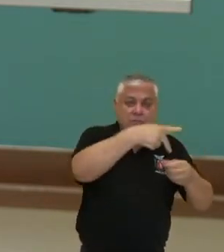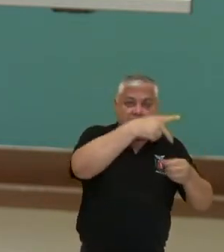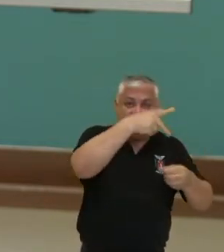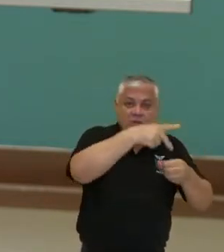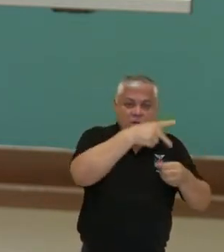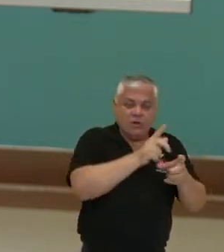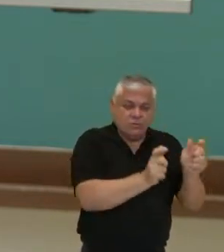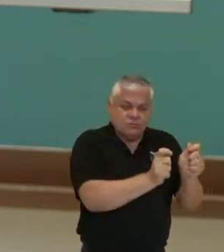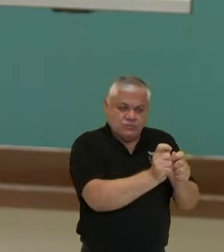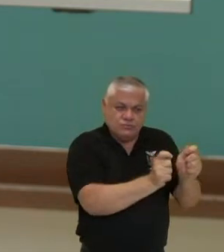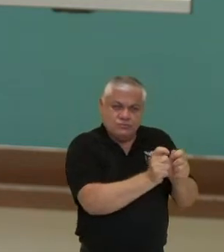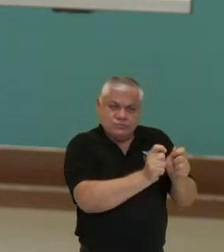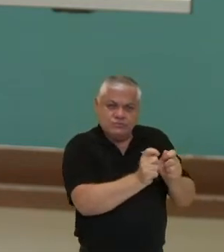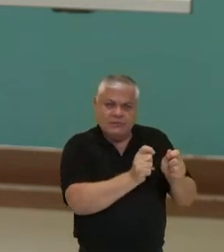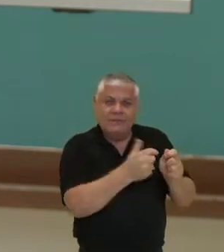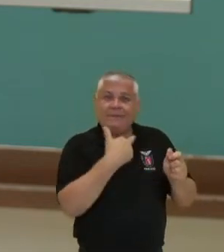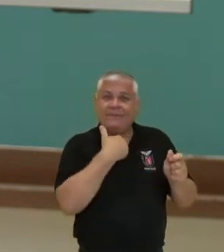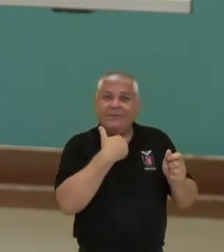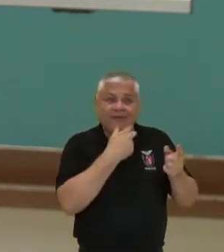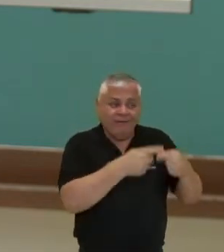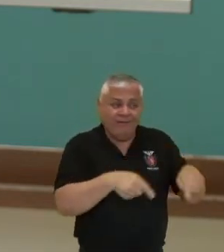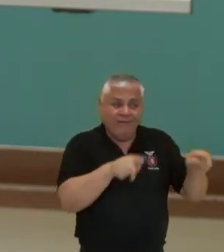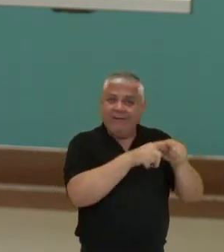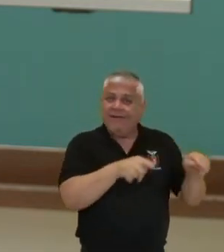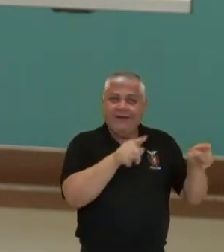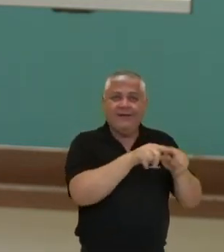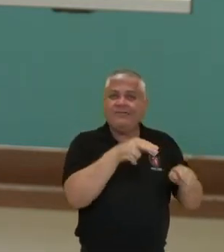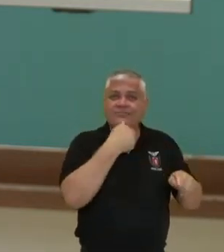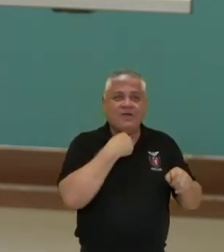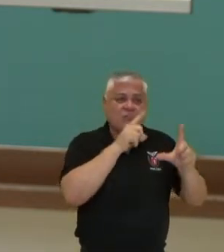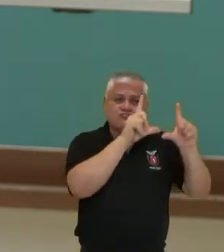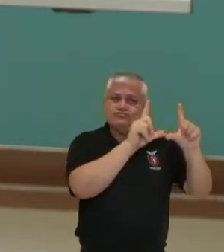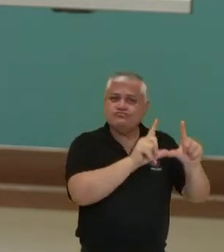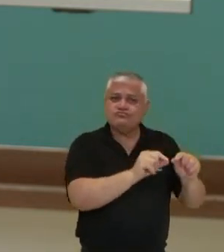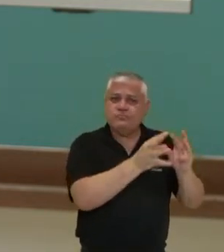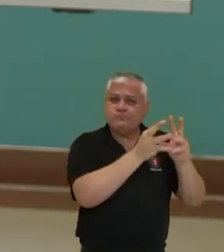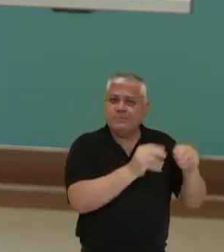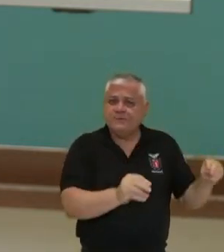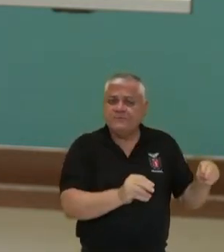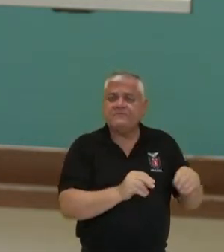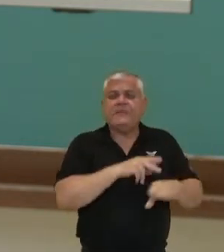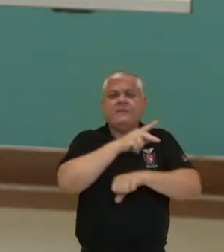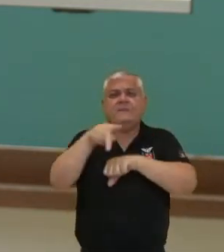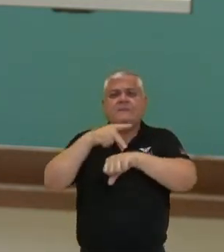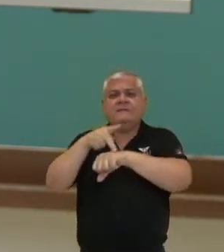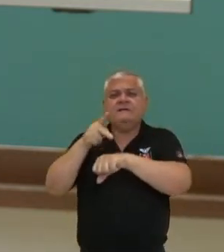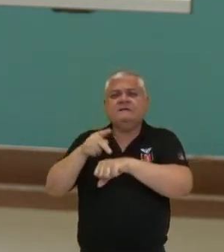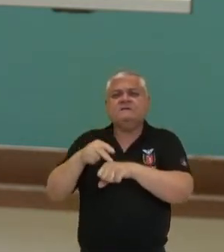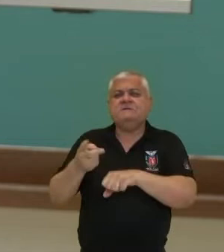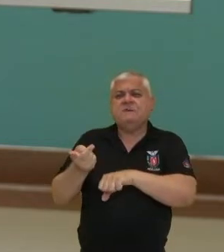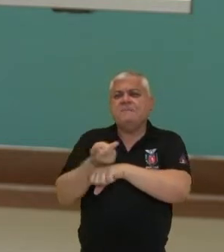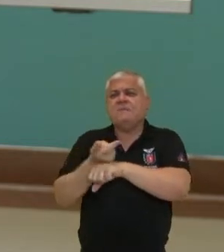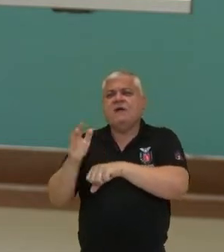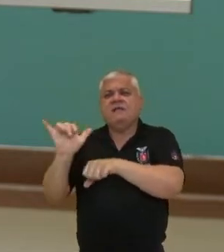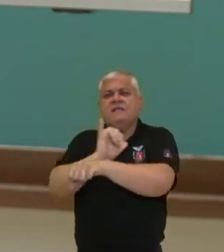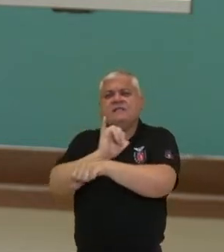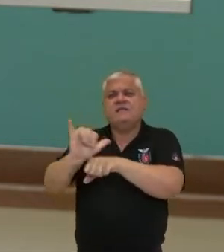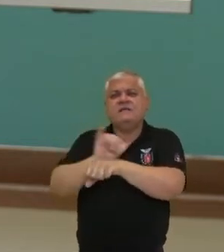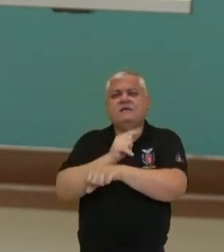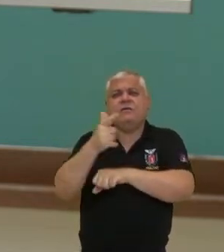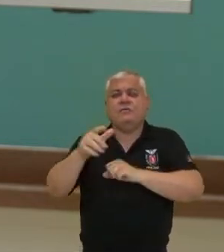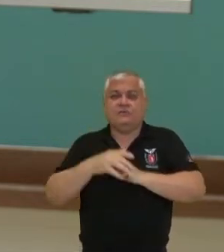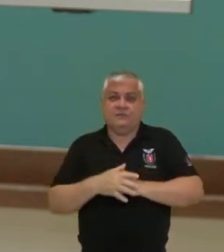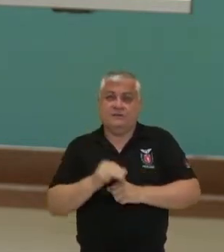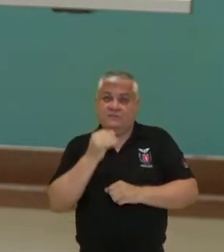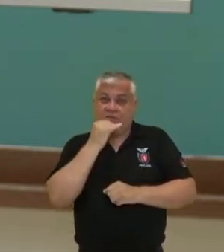petróleo uma vez que ele é não é renovável os países eles vêm buscando o cada vez novas alternativas como geração